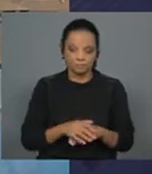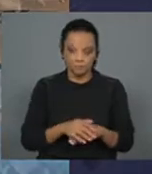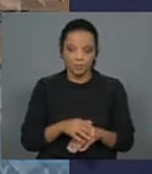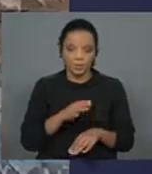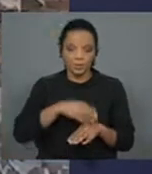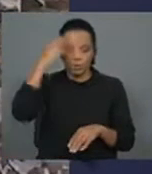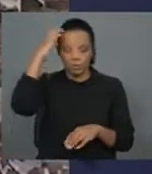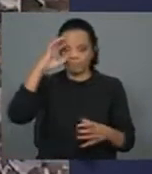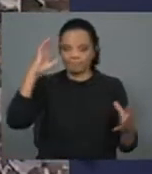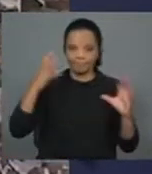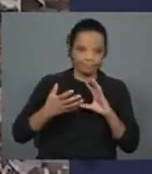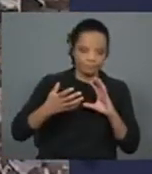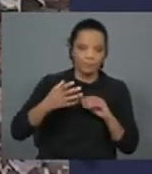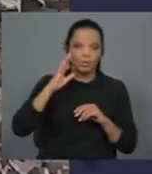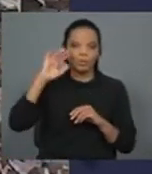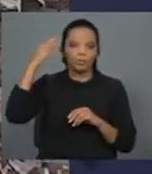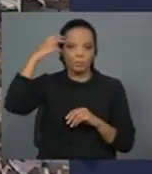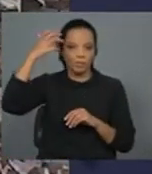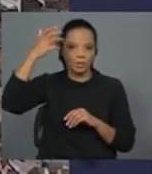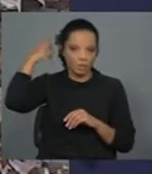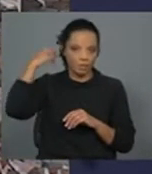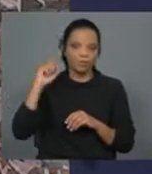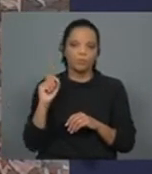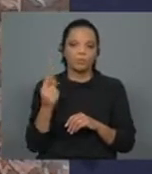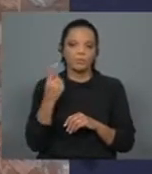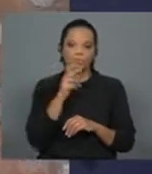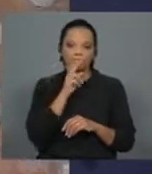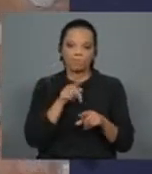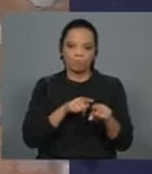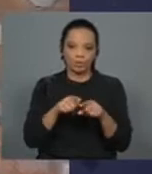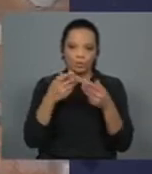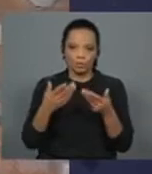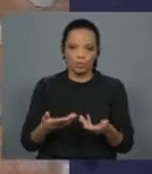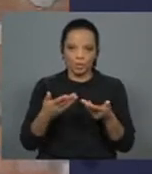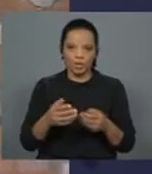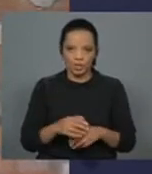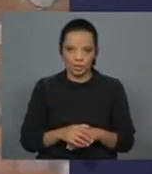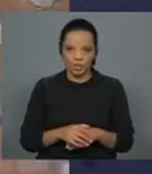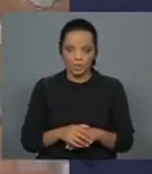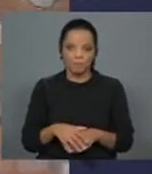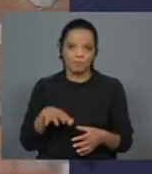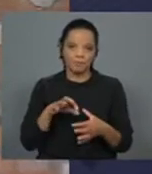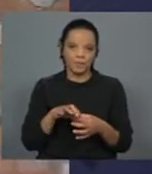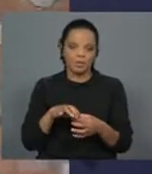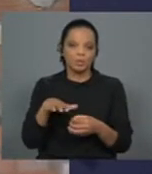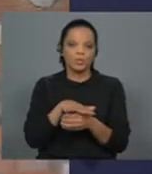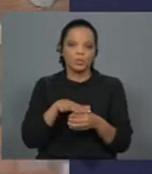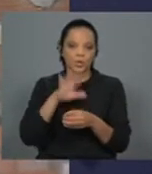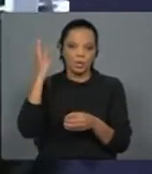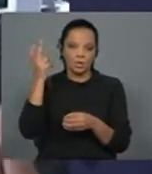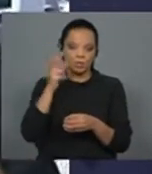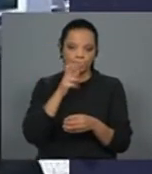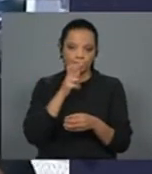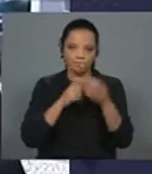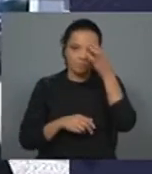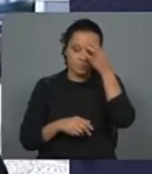monarca, o futuro Marquês de Pombal foi o mentor da primeira resposta política moderna a uma catástrofe natural. Uma das